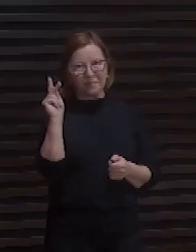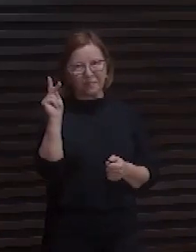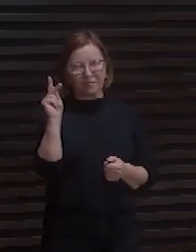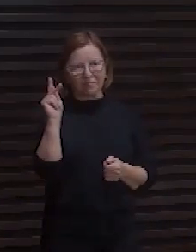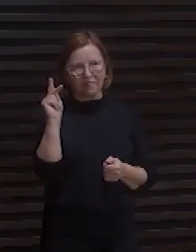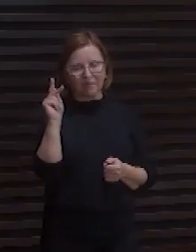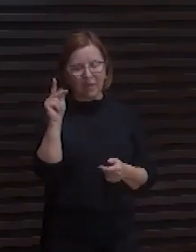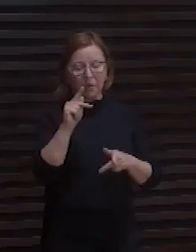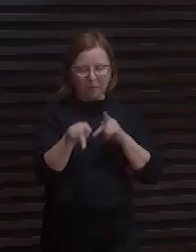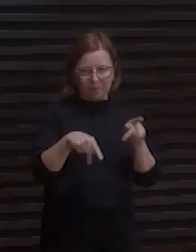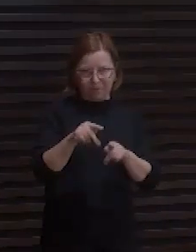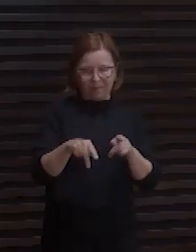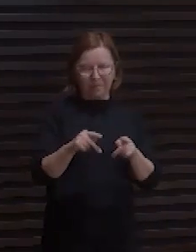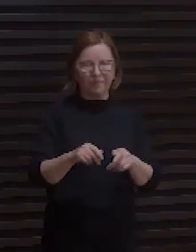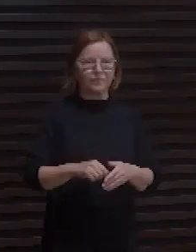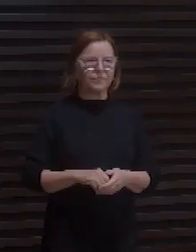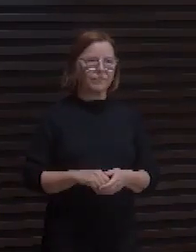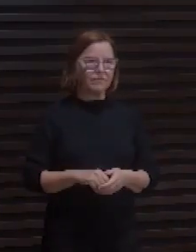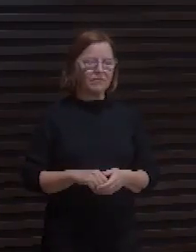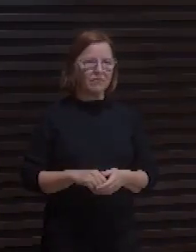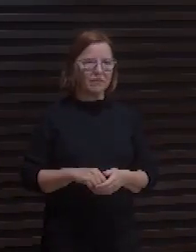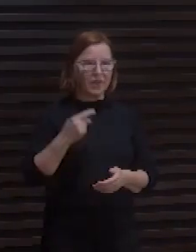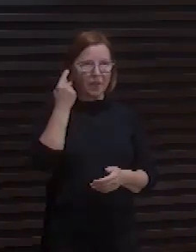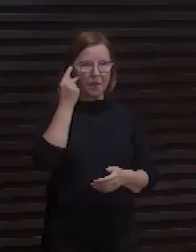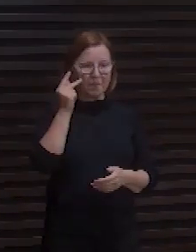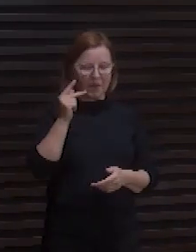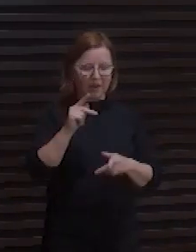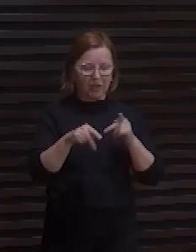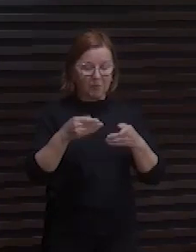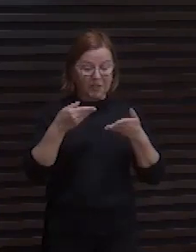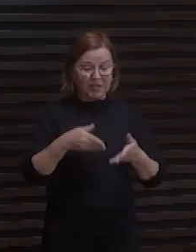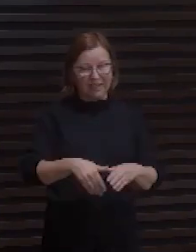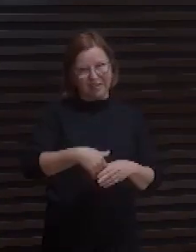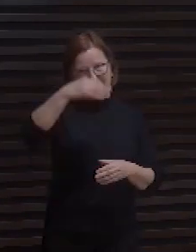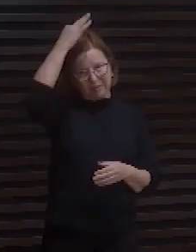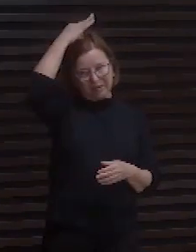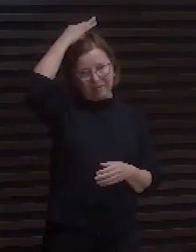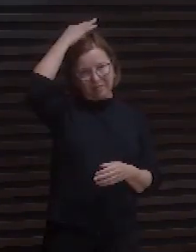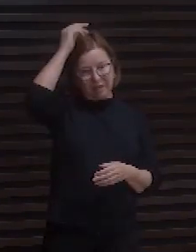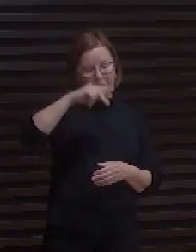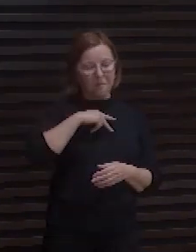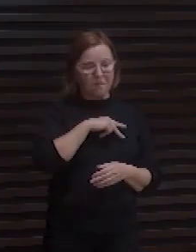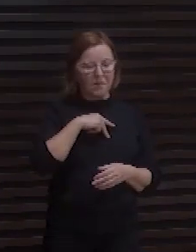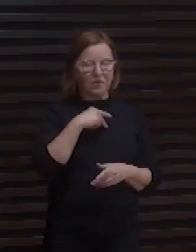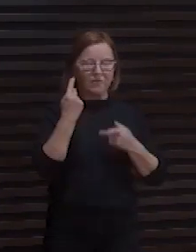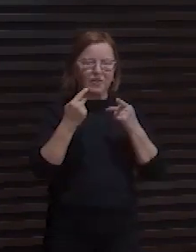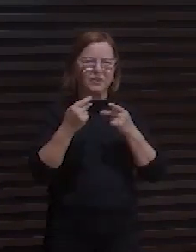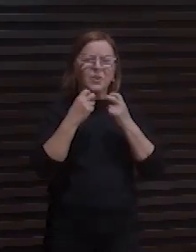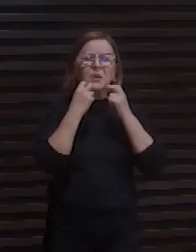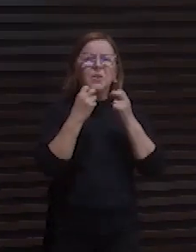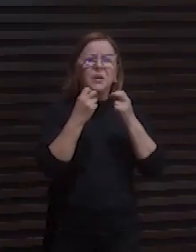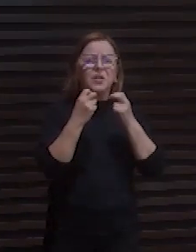o seu povo, para os nascidos de novo. Ele diz, rogo-vos, pois,